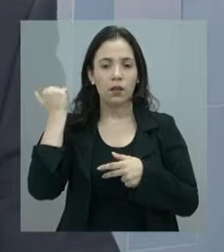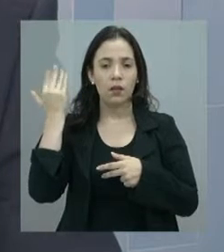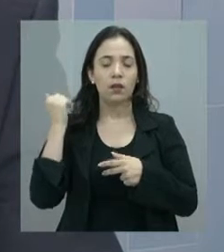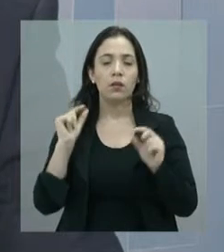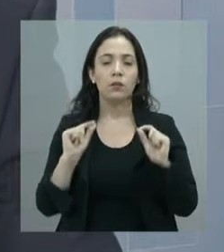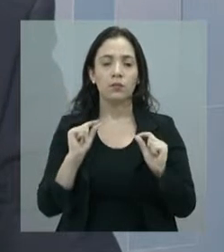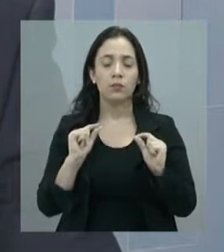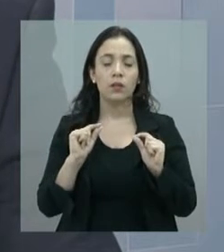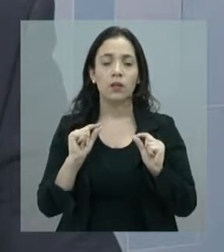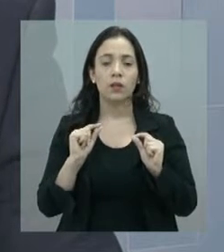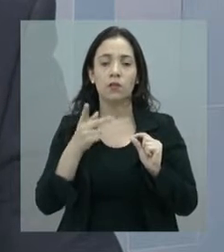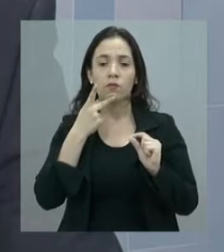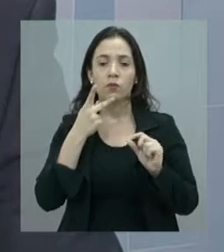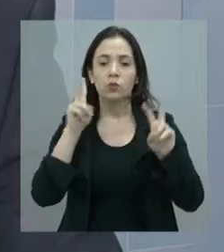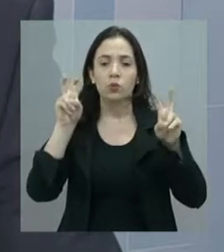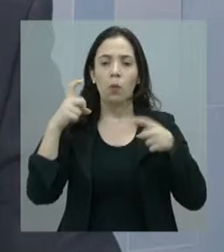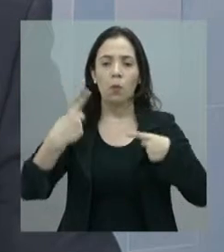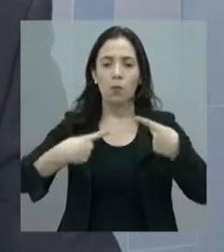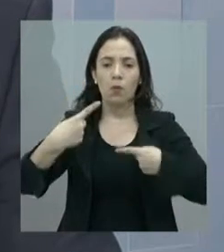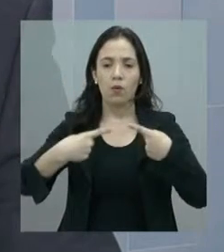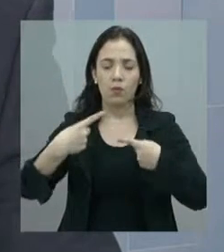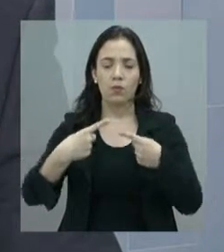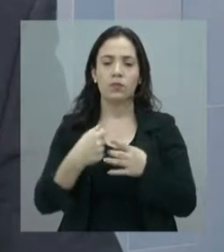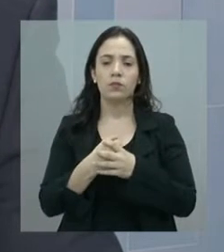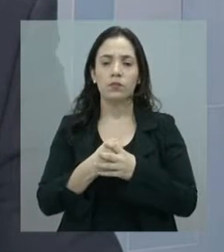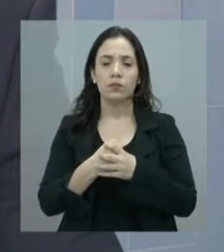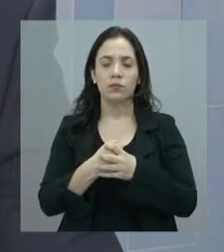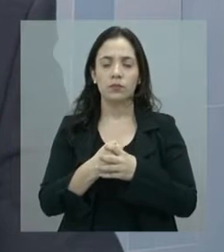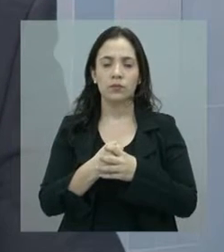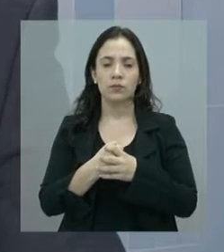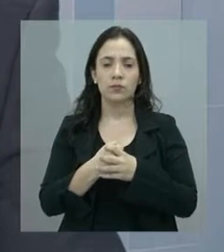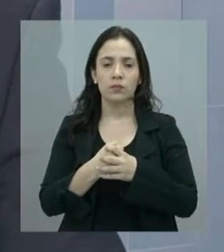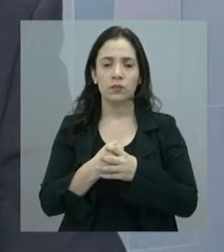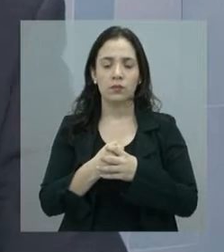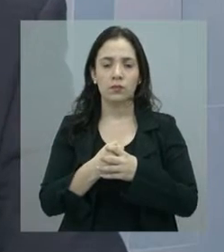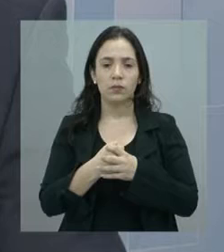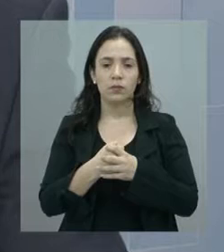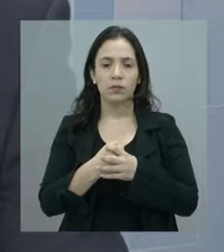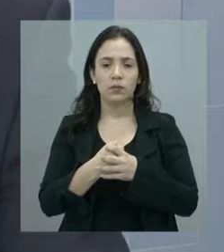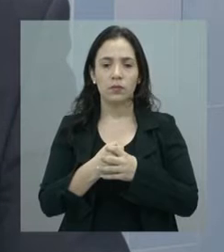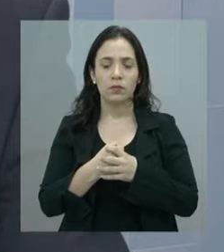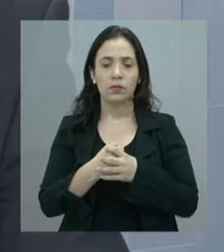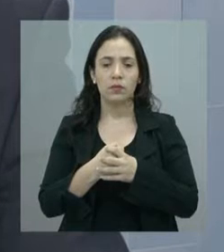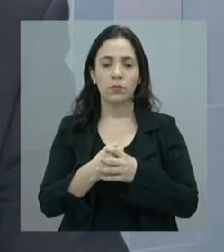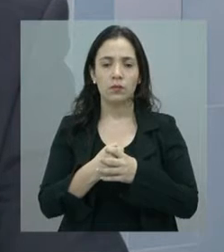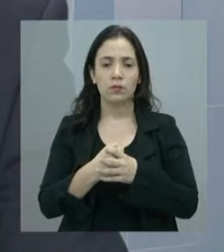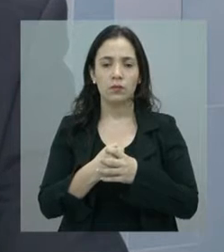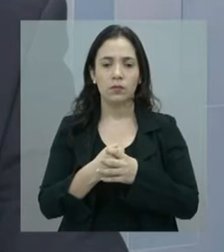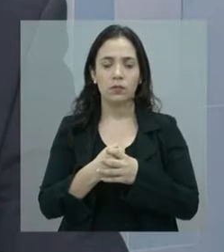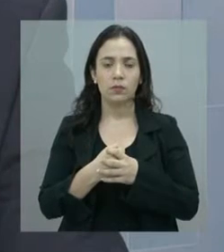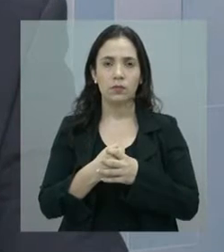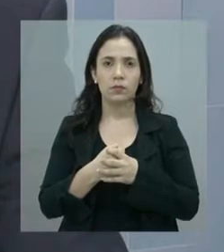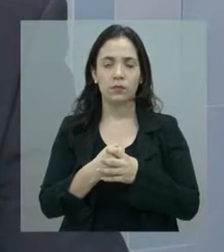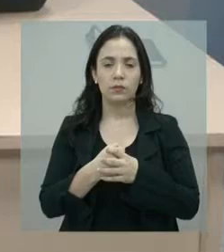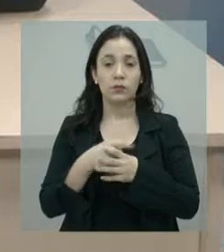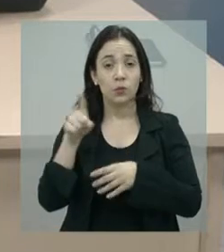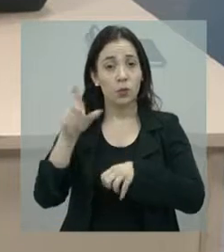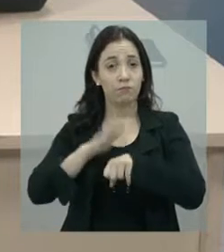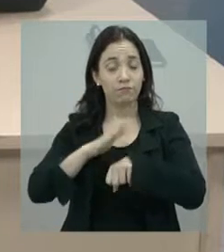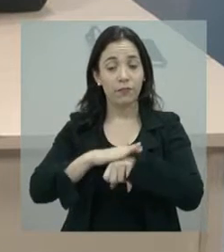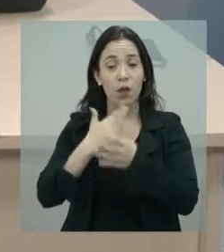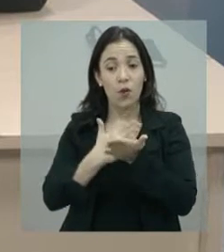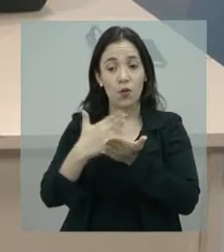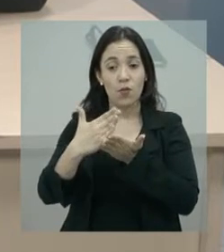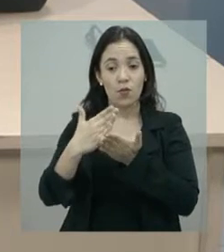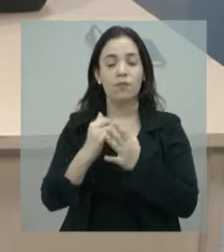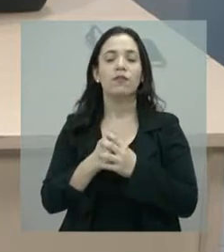falava da politização dos consórcios. Isso. Aí do cara botar essa discussão lá, né? Exatamente. Aí, você iniciou essa discussão lá. E o